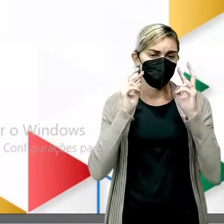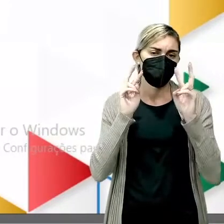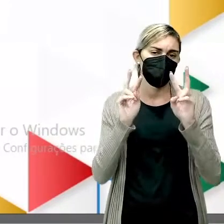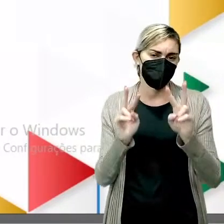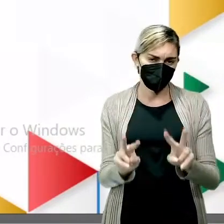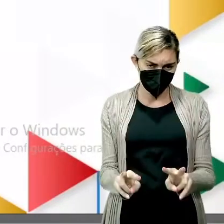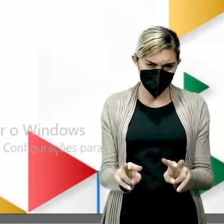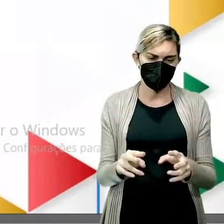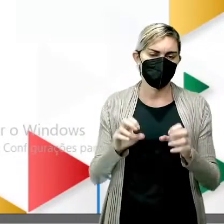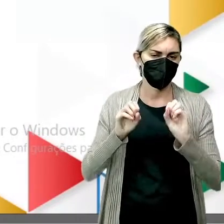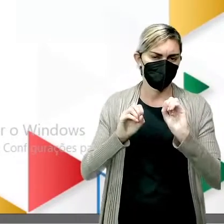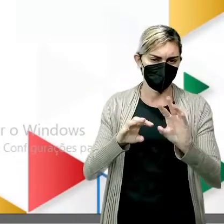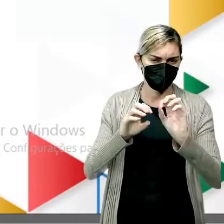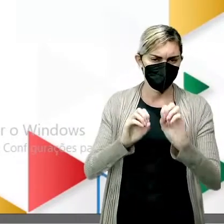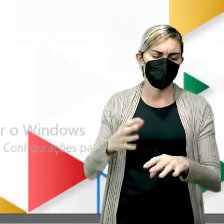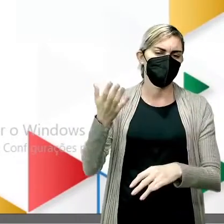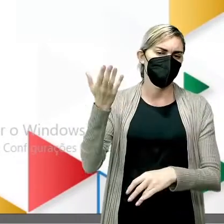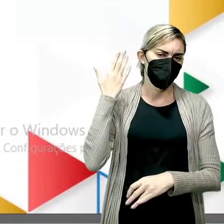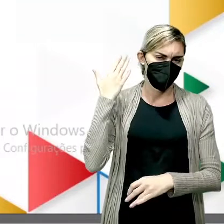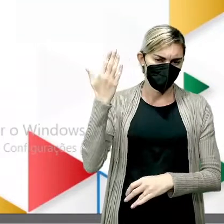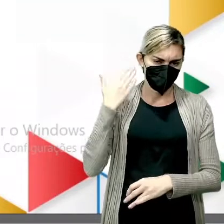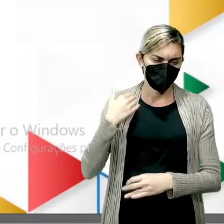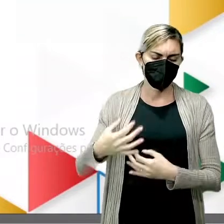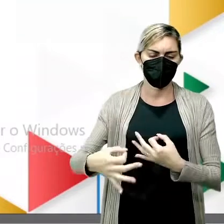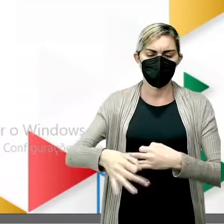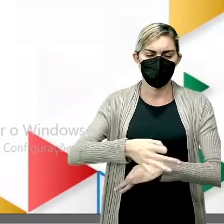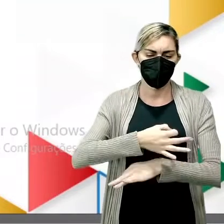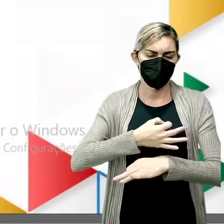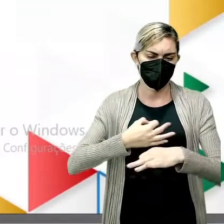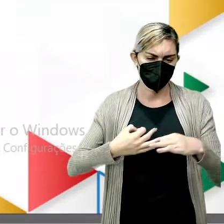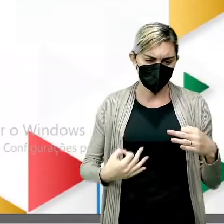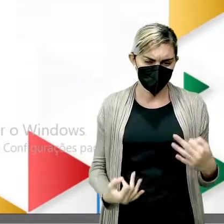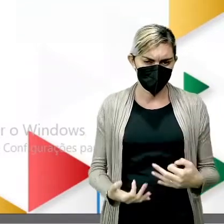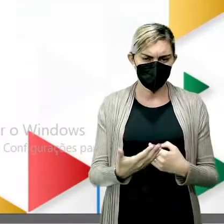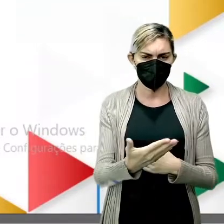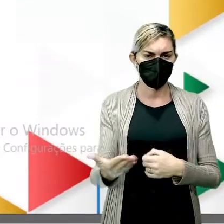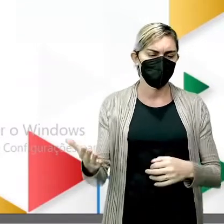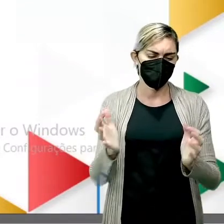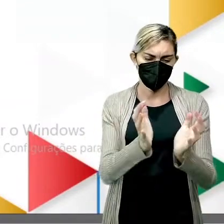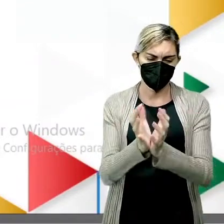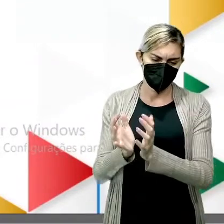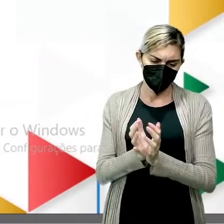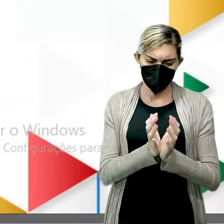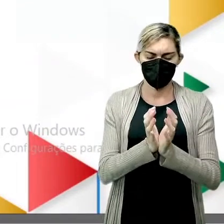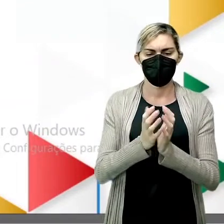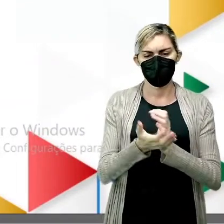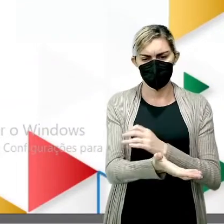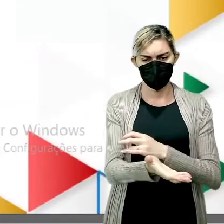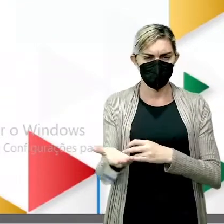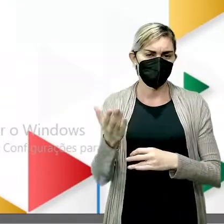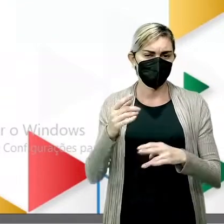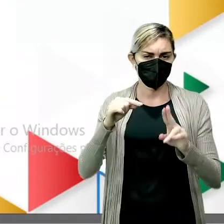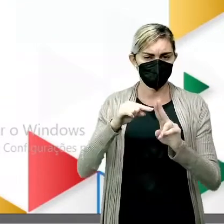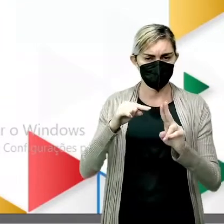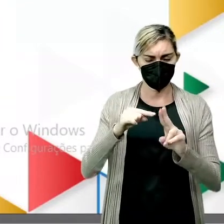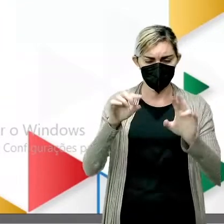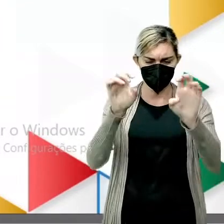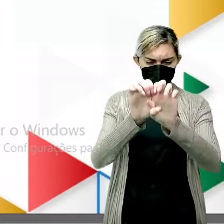aula passada, as células, que esses agrupamentos aí, no caso, são unidades estruturais e